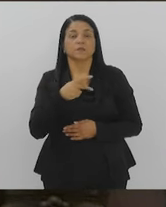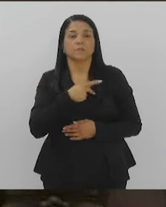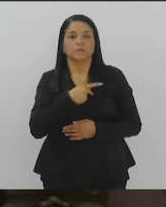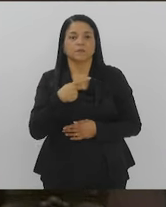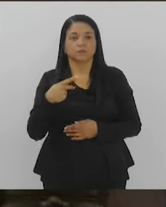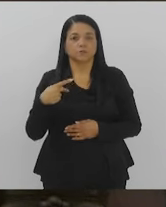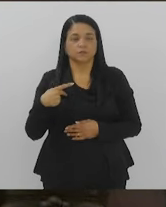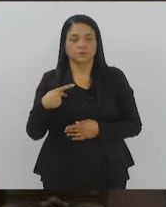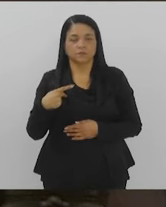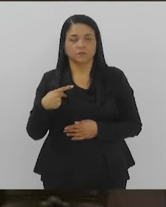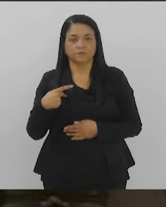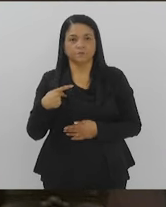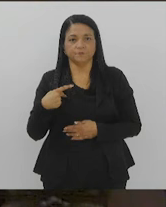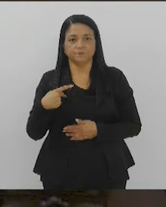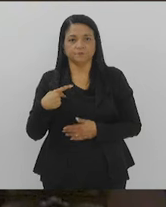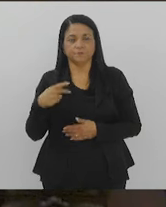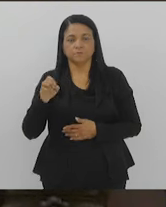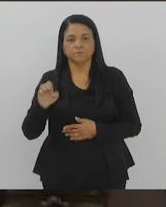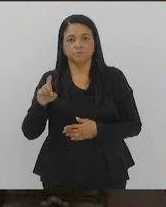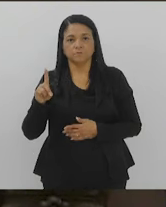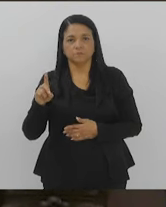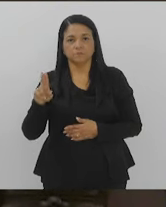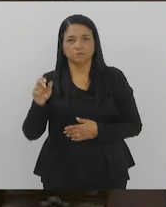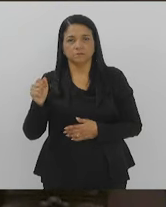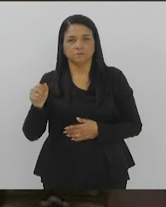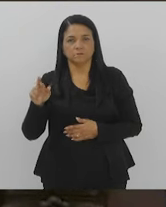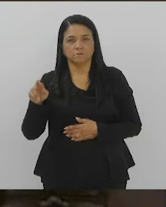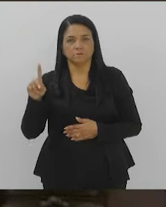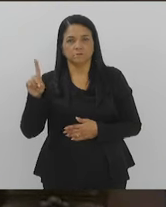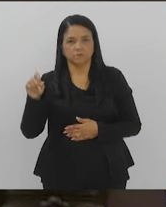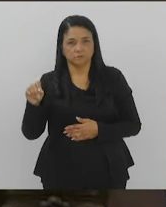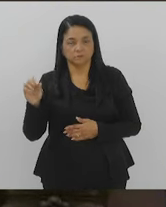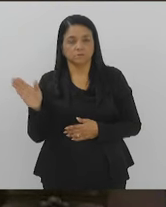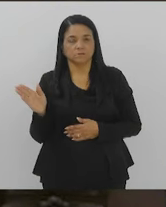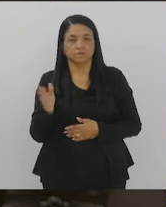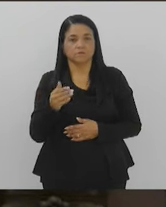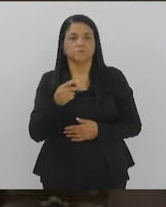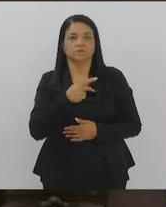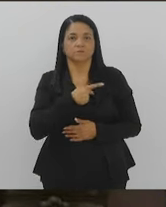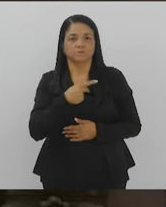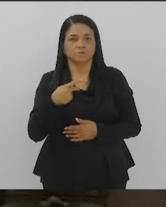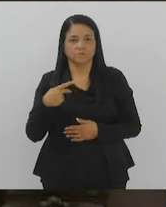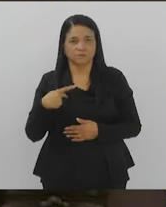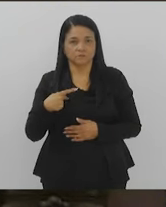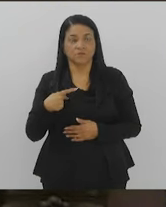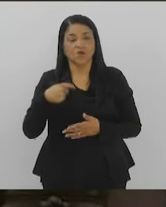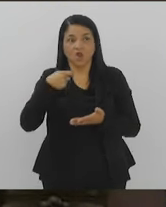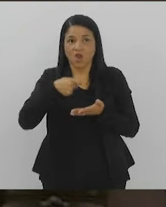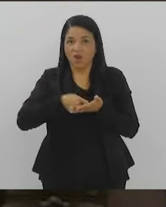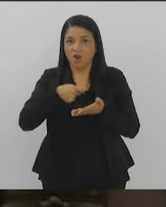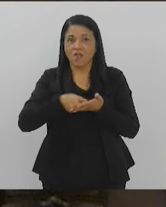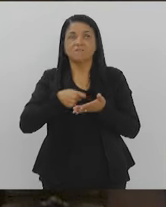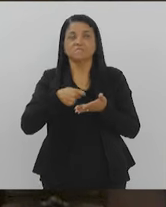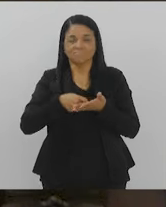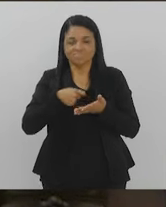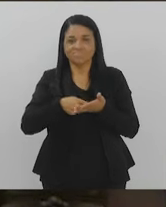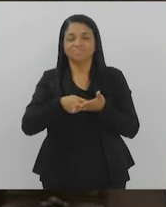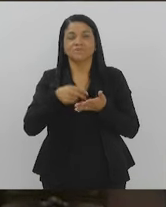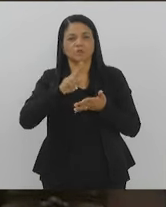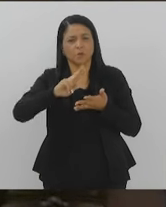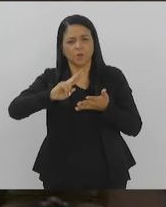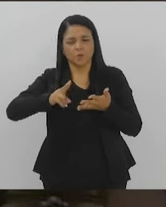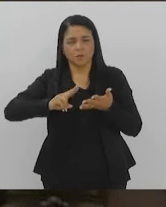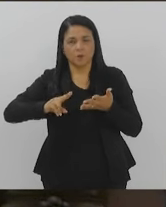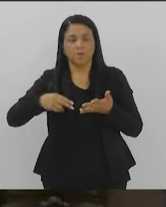nosso pastor Eduardo Costa. Eu faço questão de falar todos os nomes aqui, nominar todos os nomes, que são